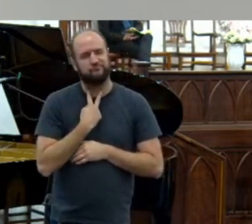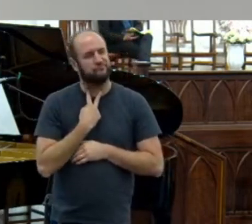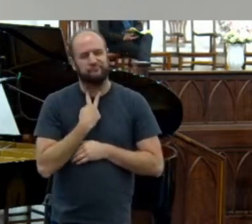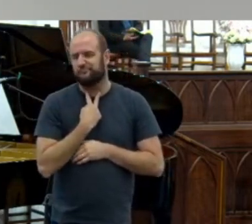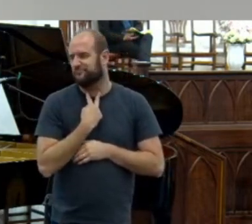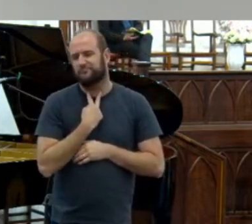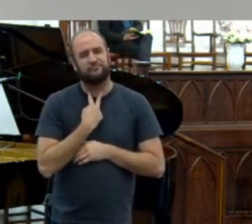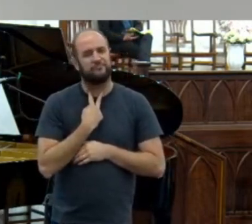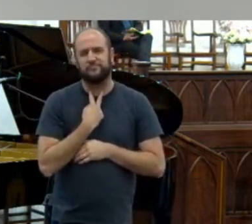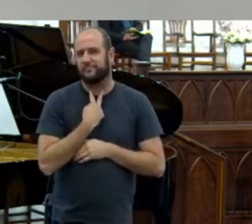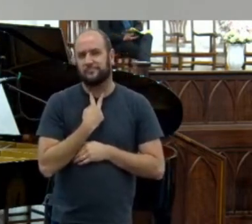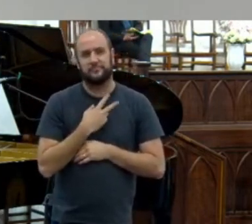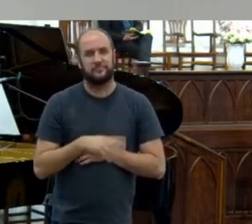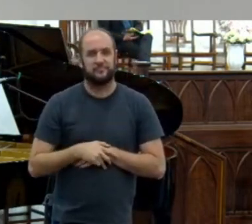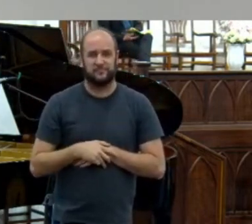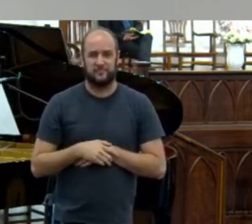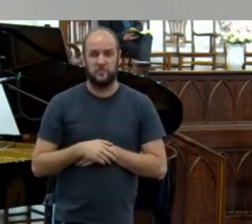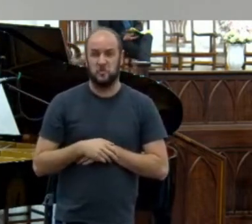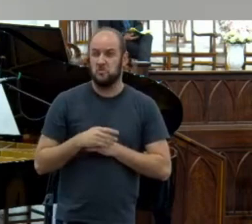Não